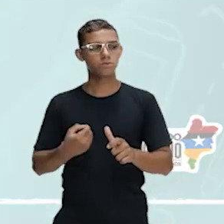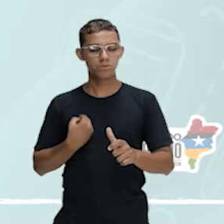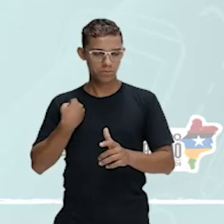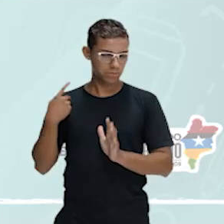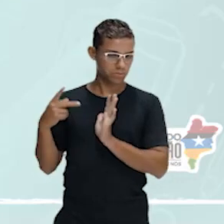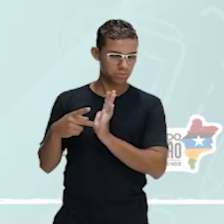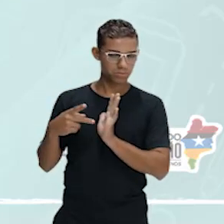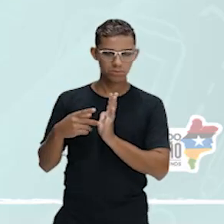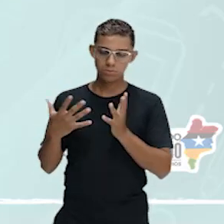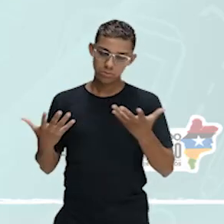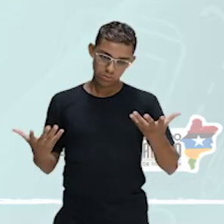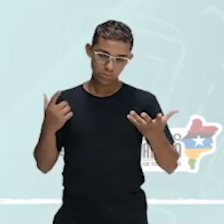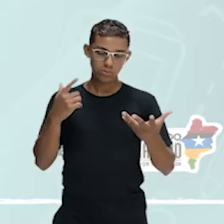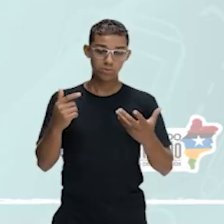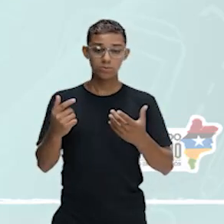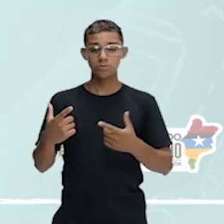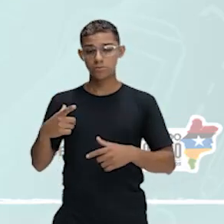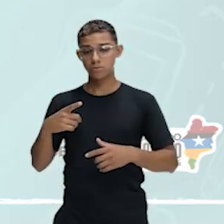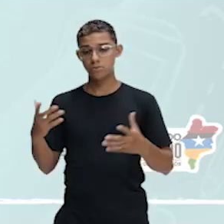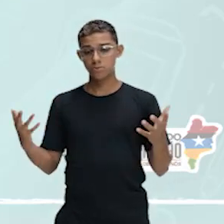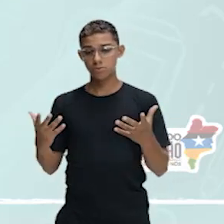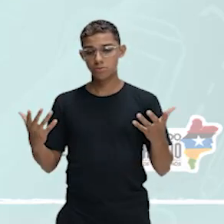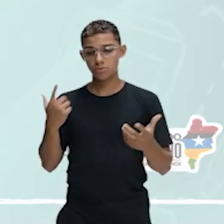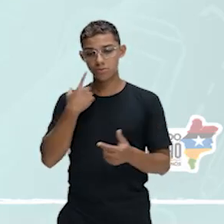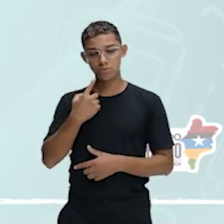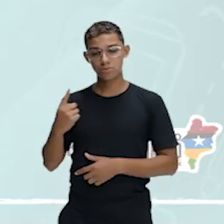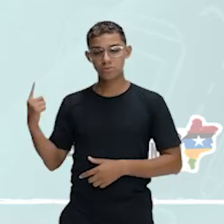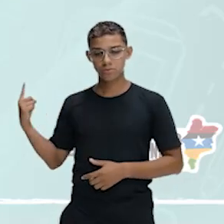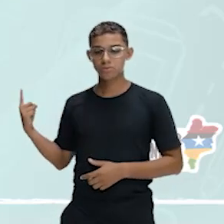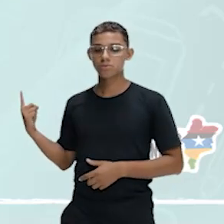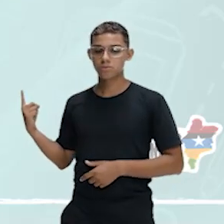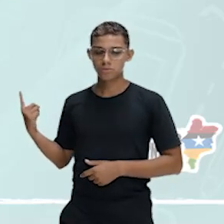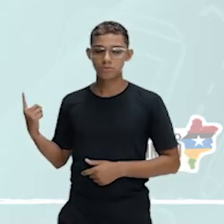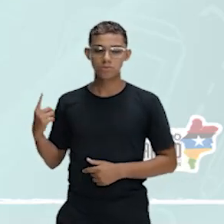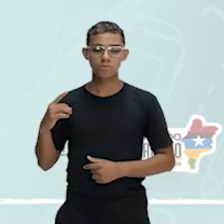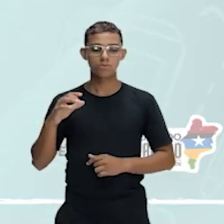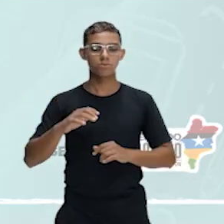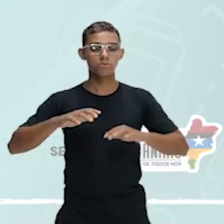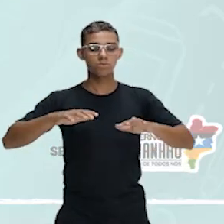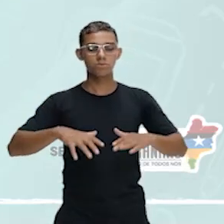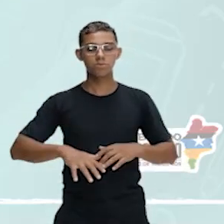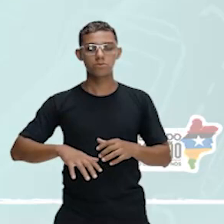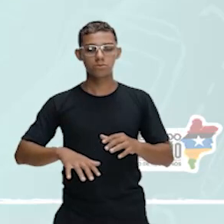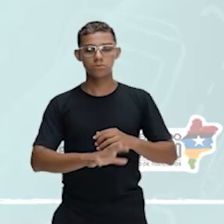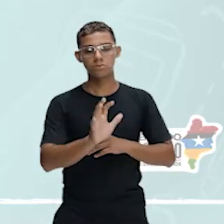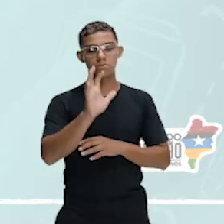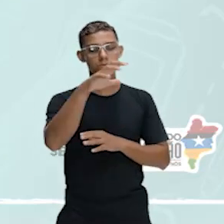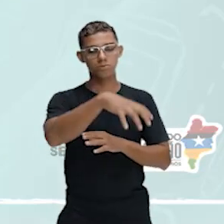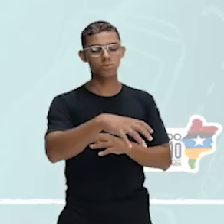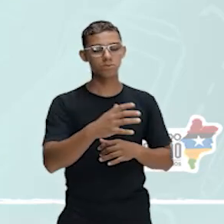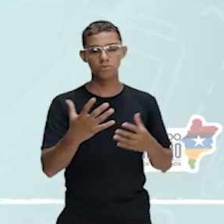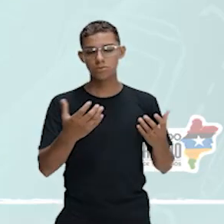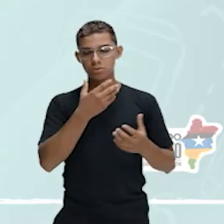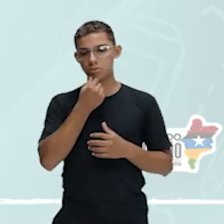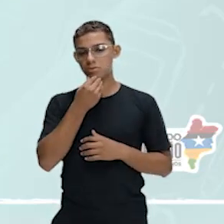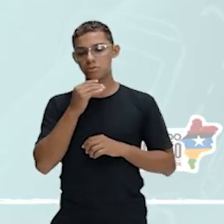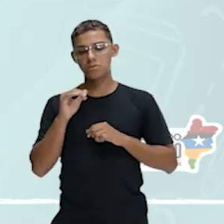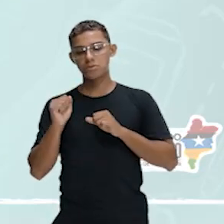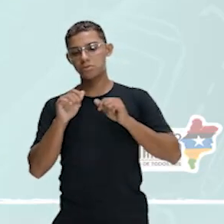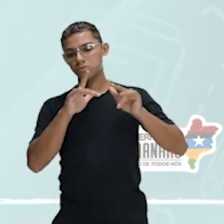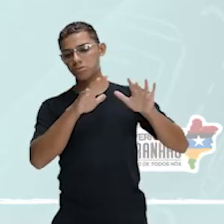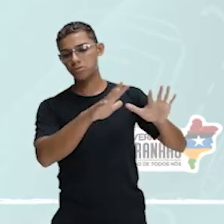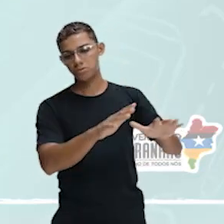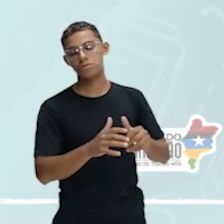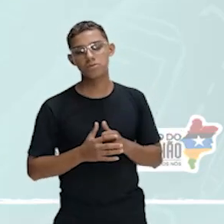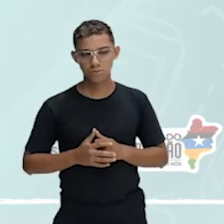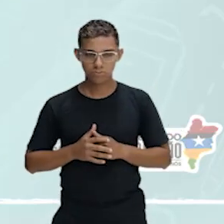originalmente. Então nós temos esse tipo de ambiente também, é um ambiente muito explorado pelo homem.